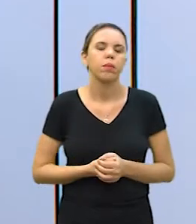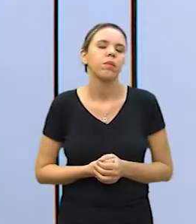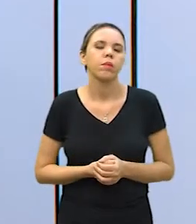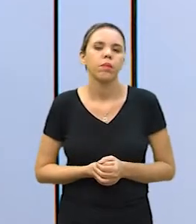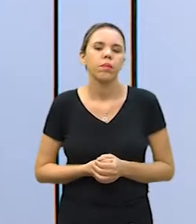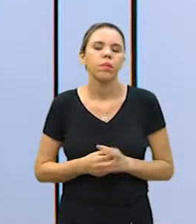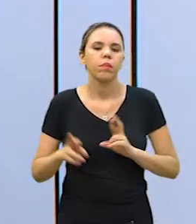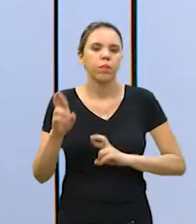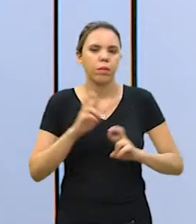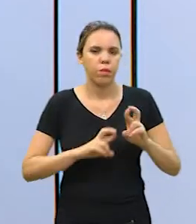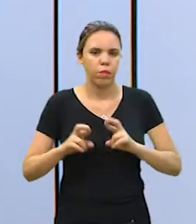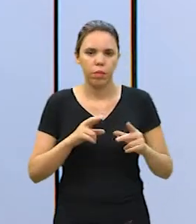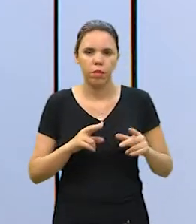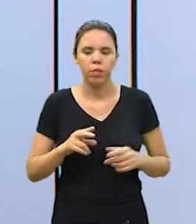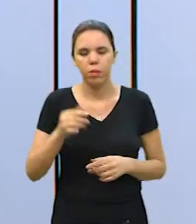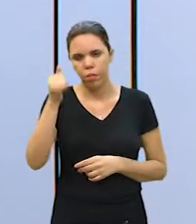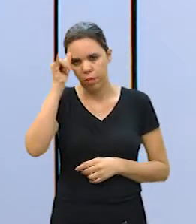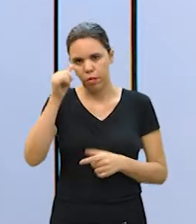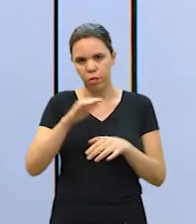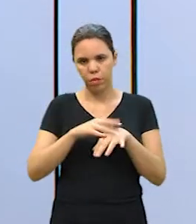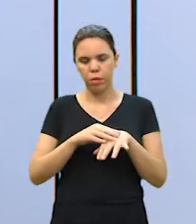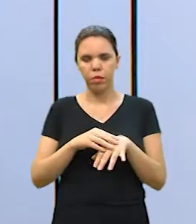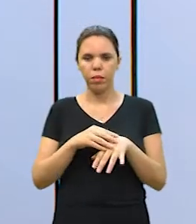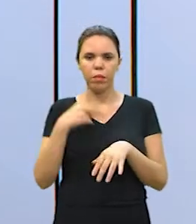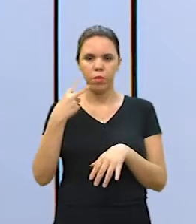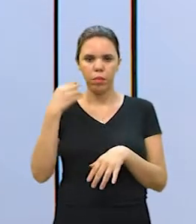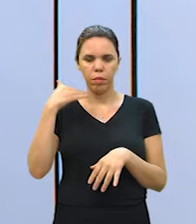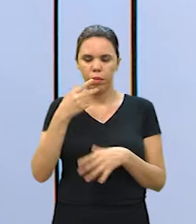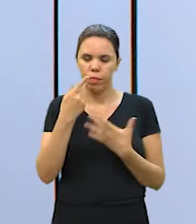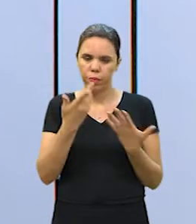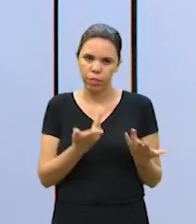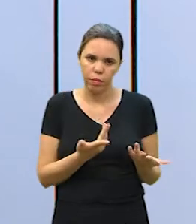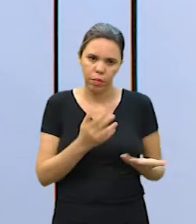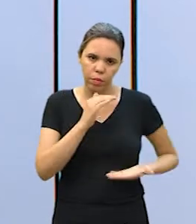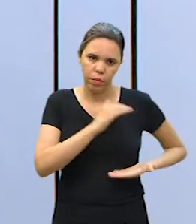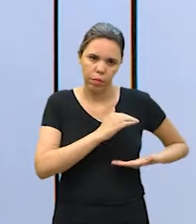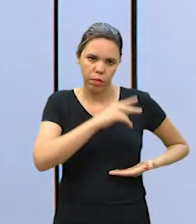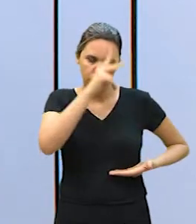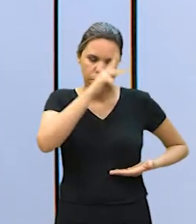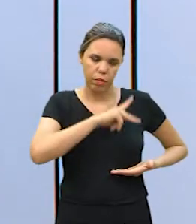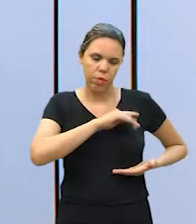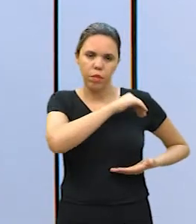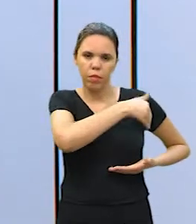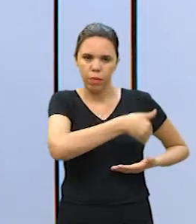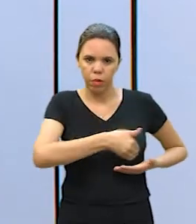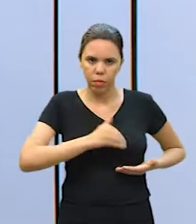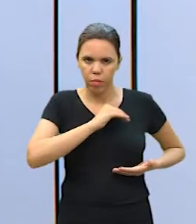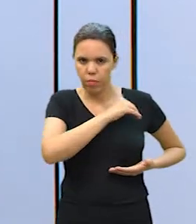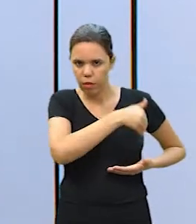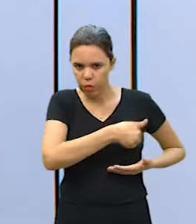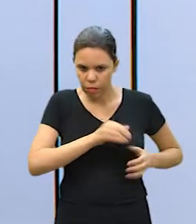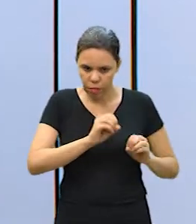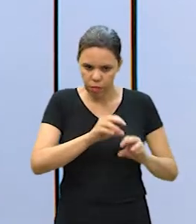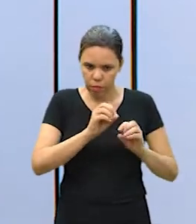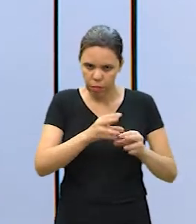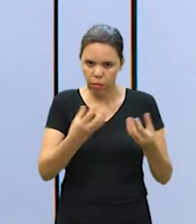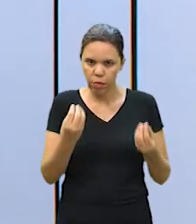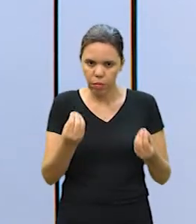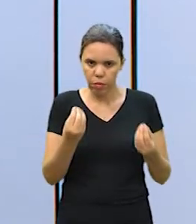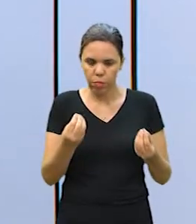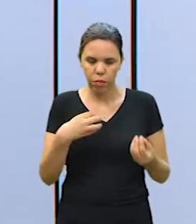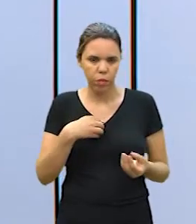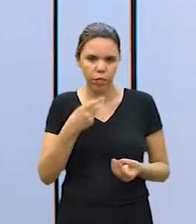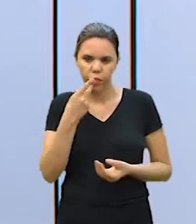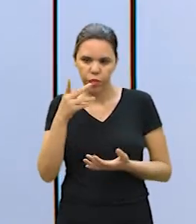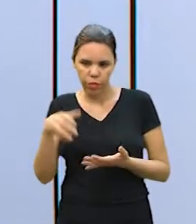necessidades dos exames de prevenção, como a vereadora Mariana falou do autoexame, inclusive o autoexame precisa ser ensinado, né?